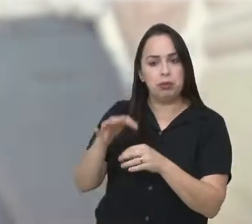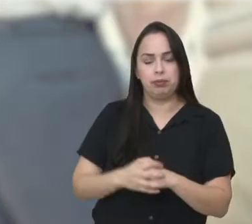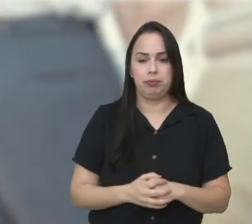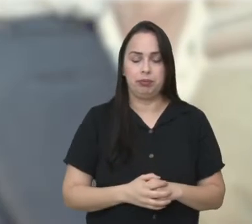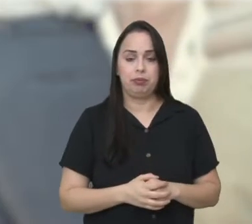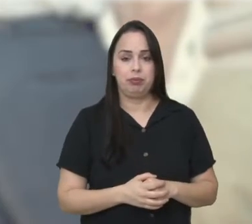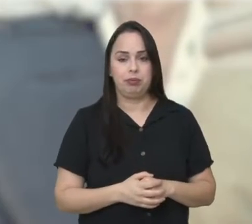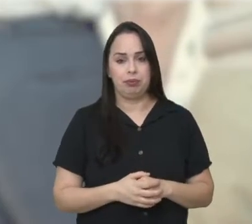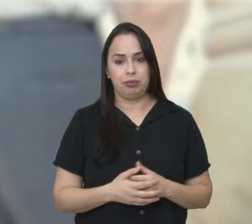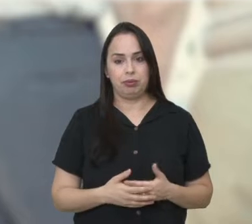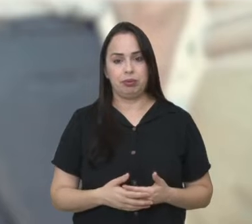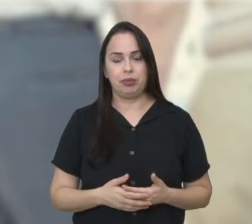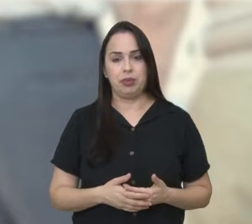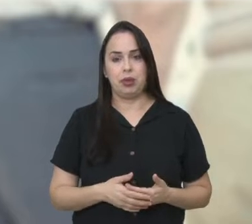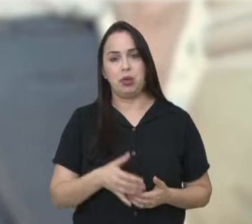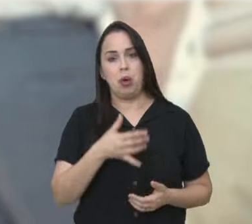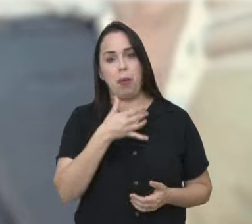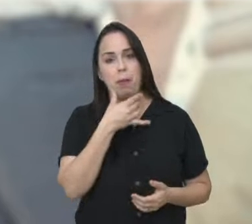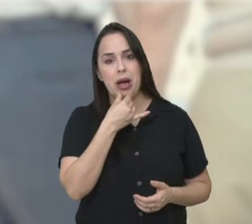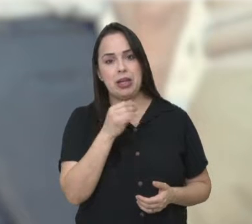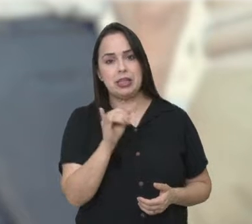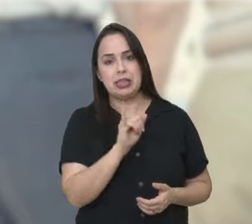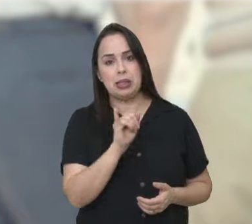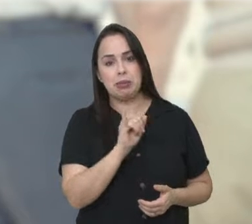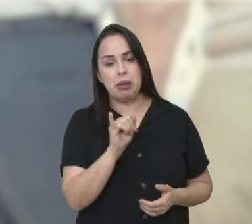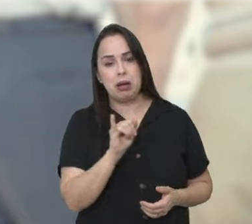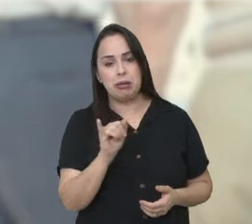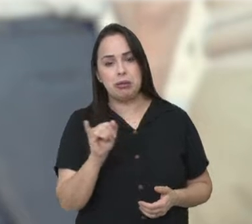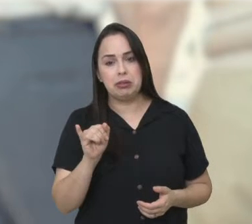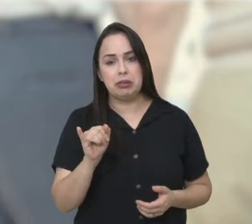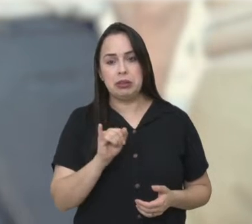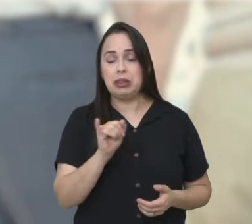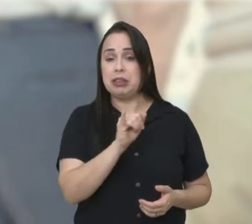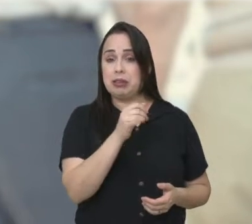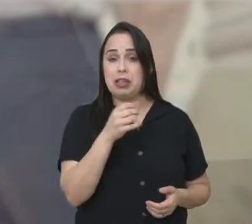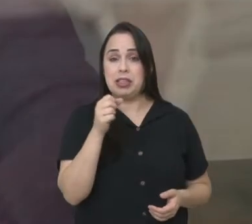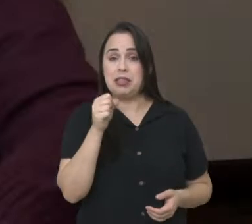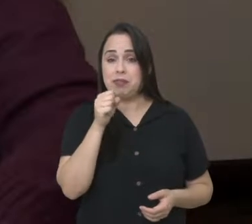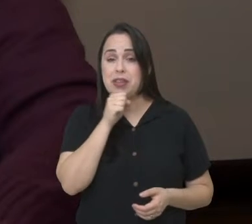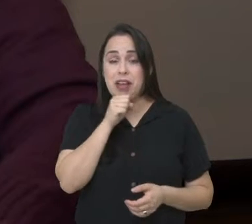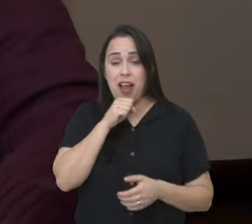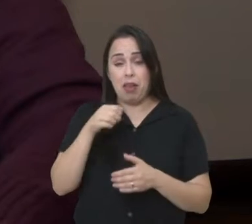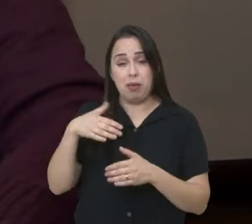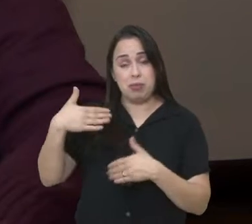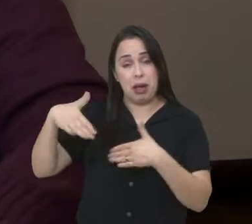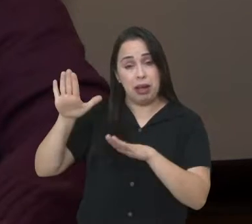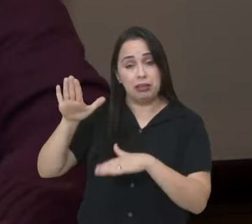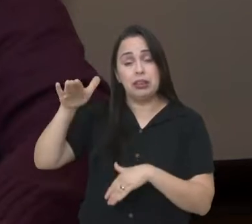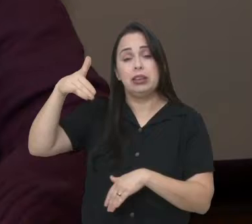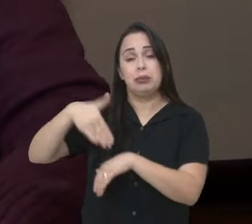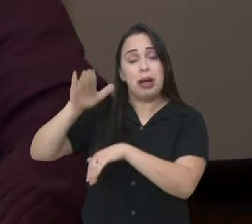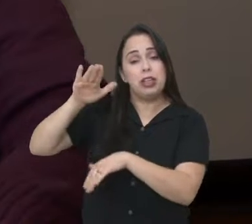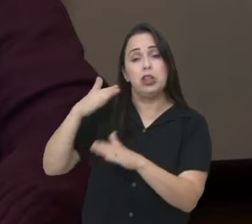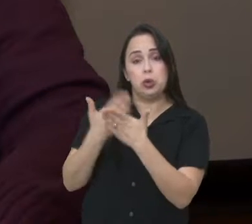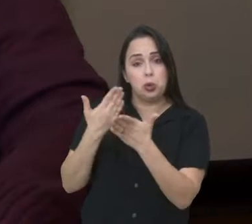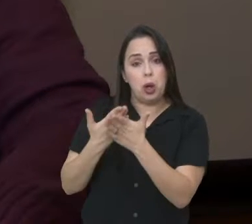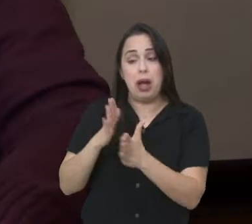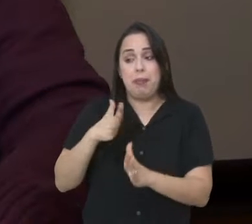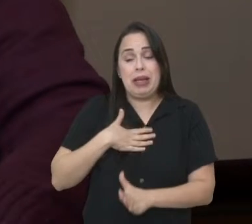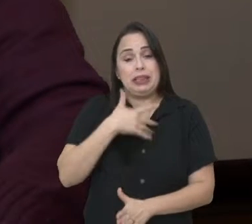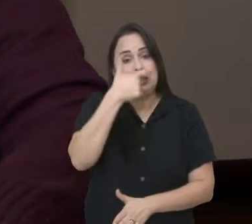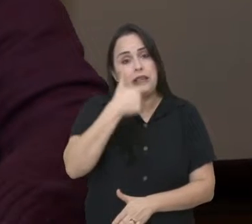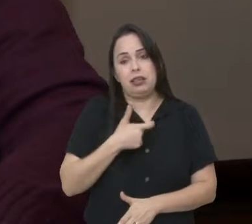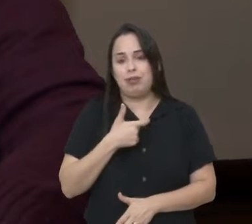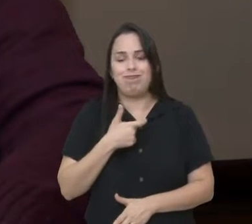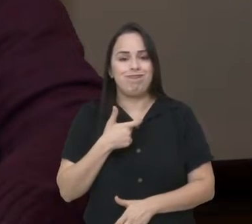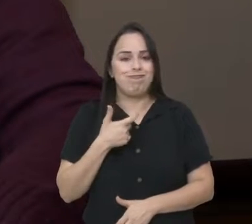irmãos, os mais velhos, eles ainda deu para estudar, fazer alguma coisa. Mas eu não